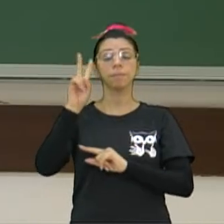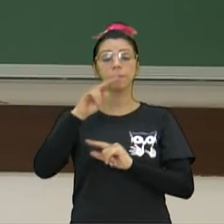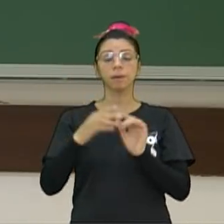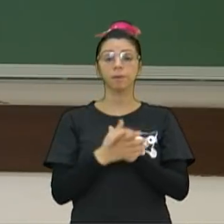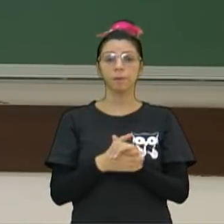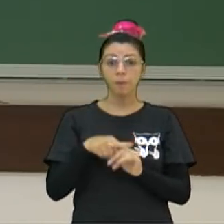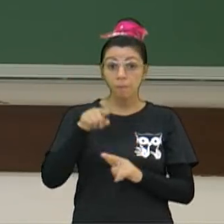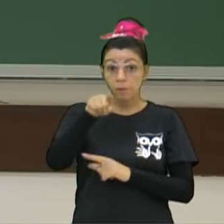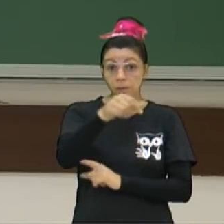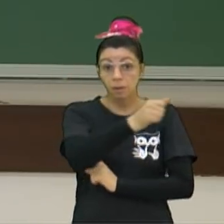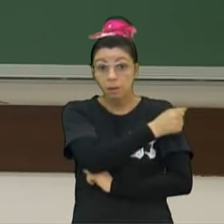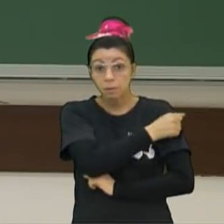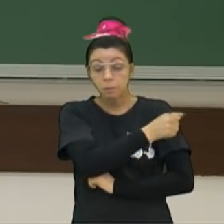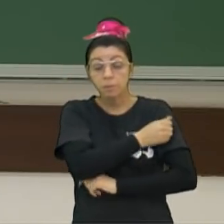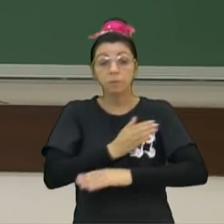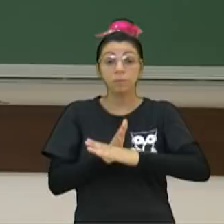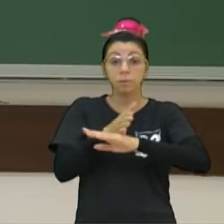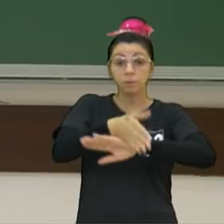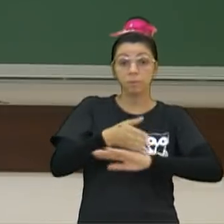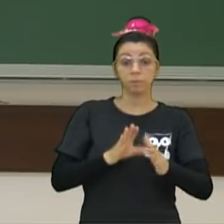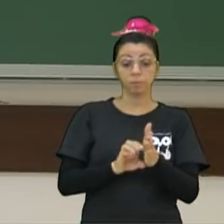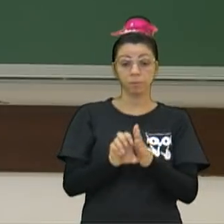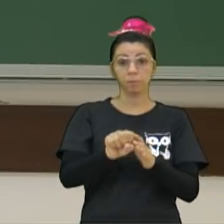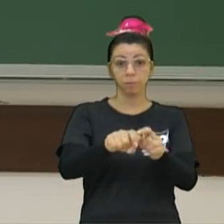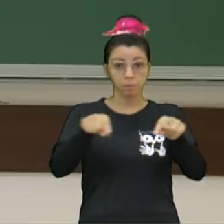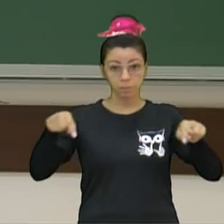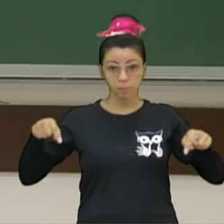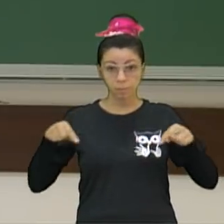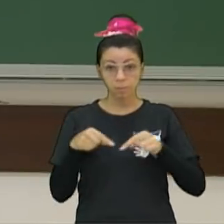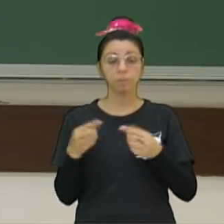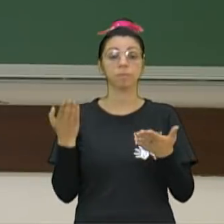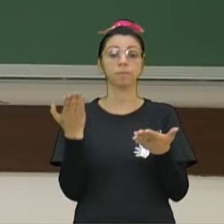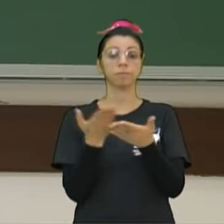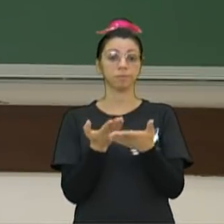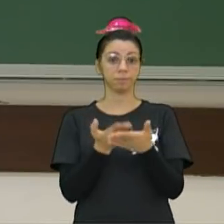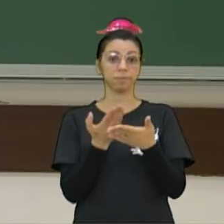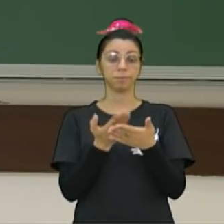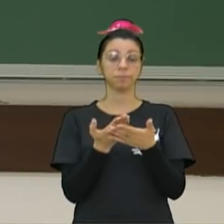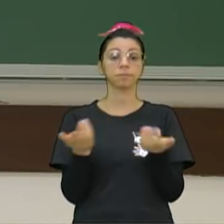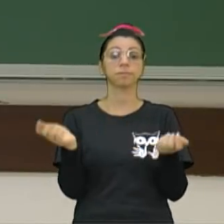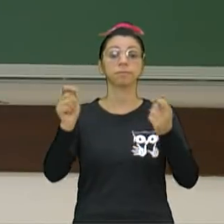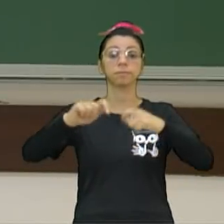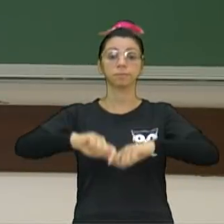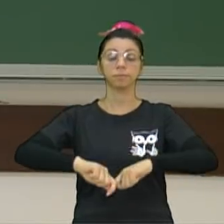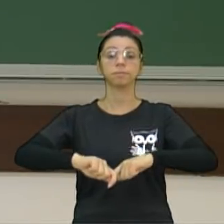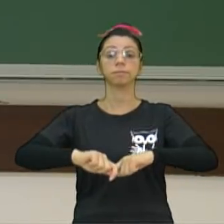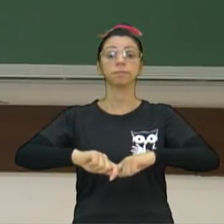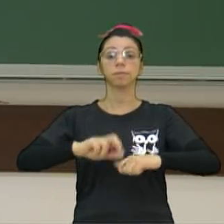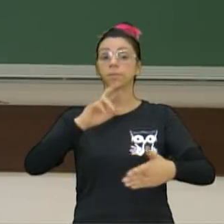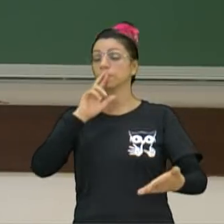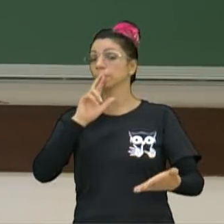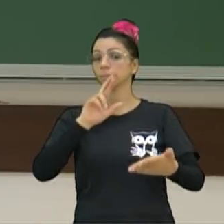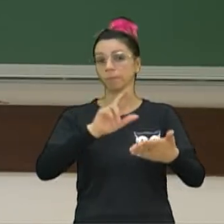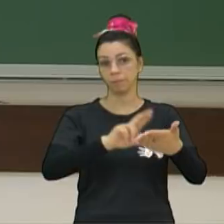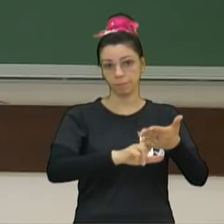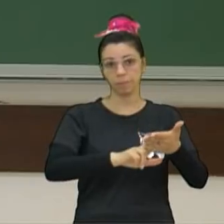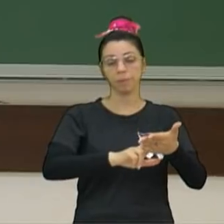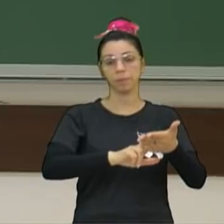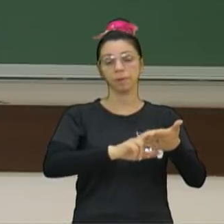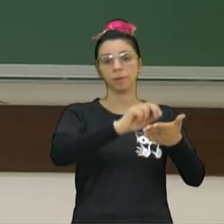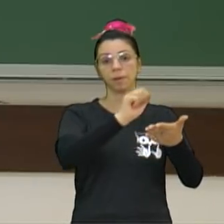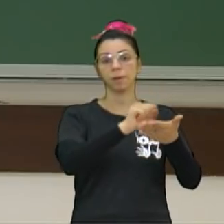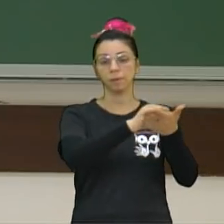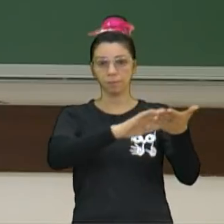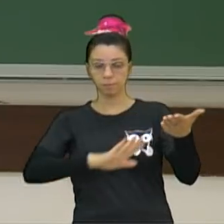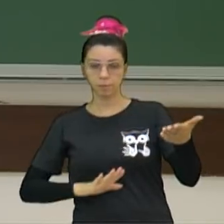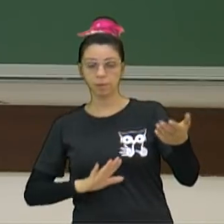aqueles alunos que têm acesso ao aplicativo do Google Classroom sempre tem que responder lá o formulário com as